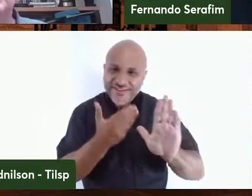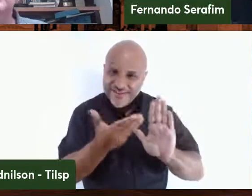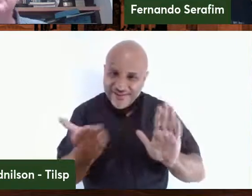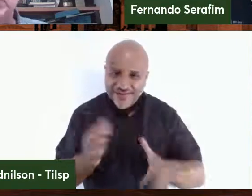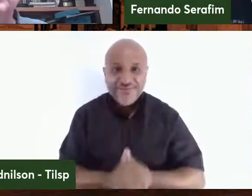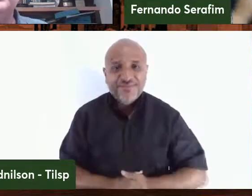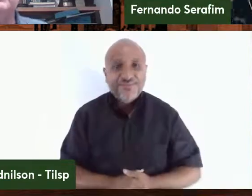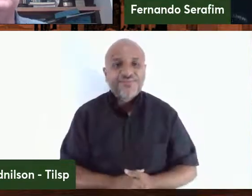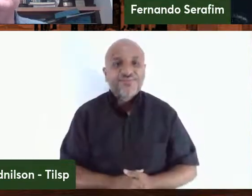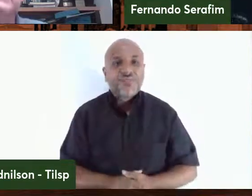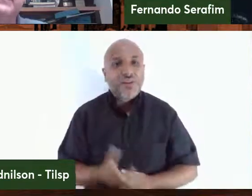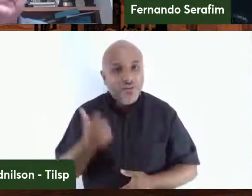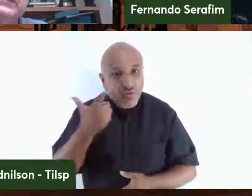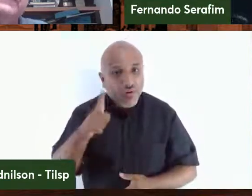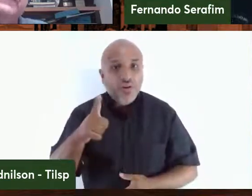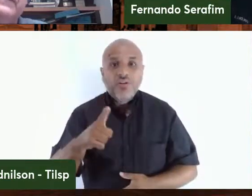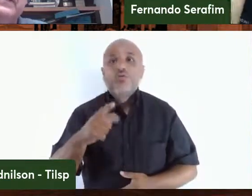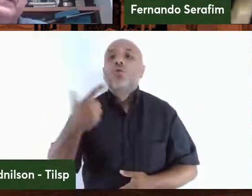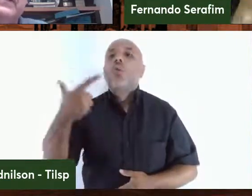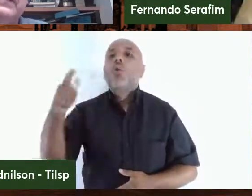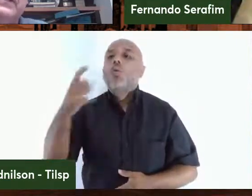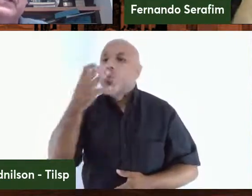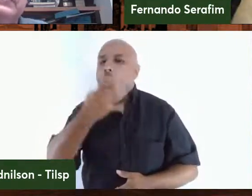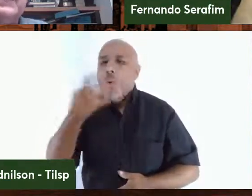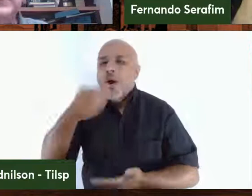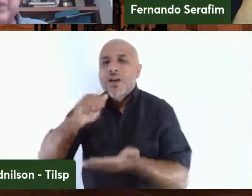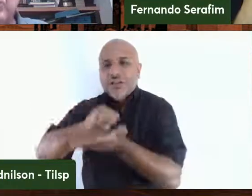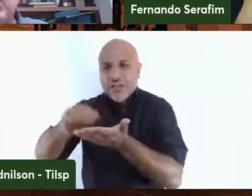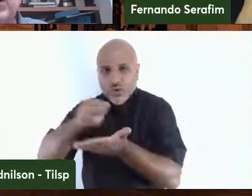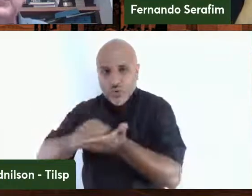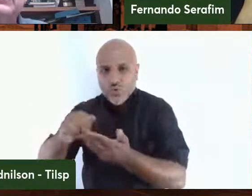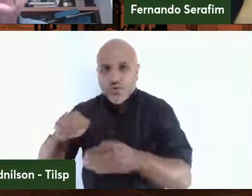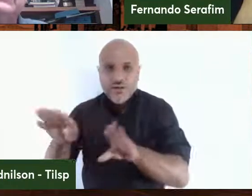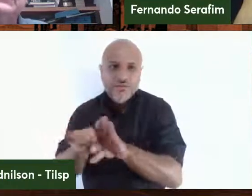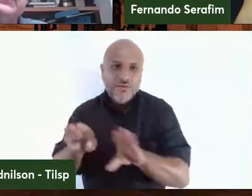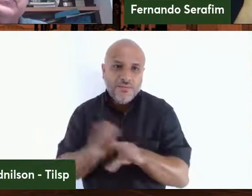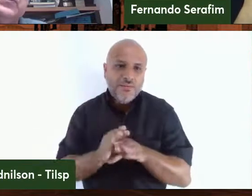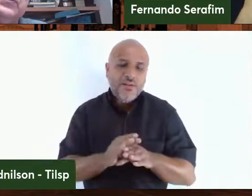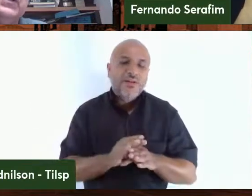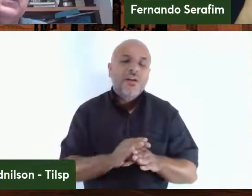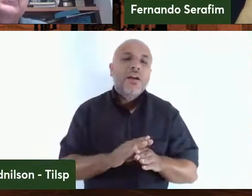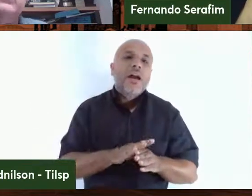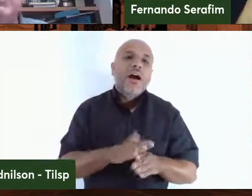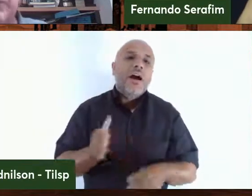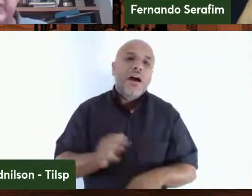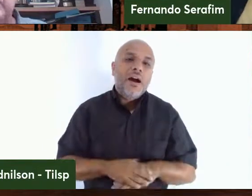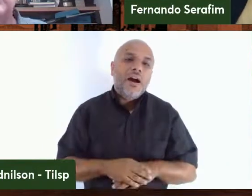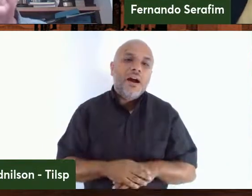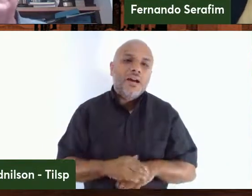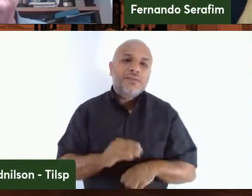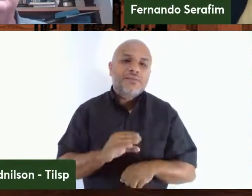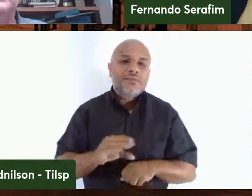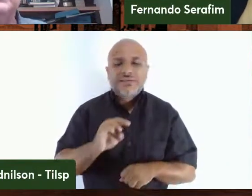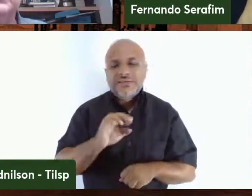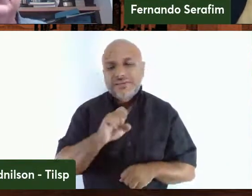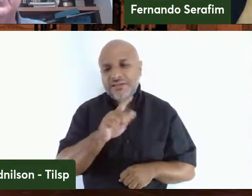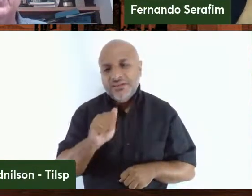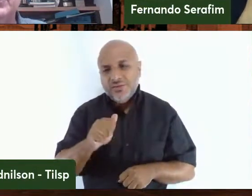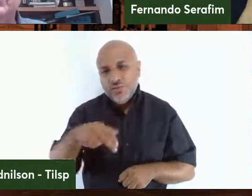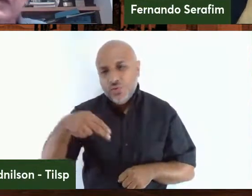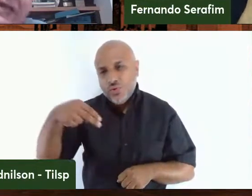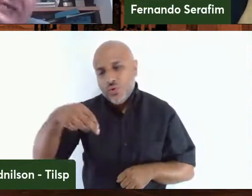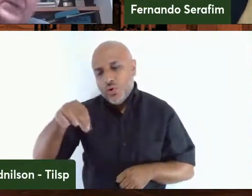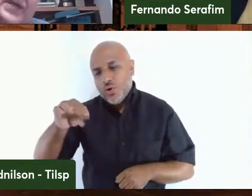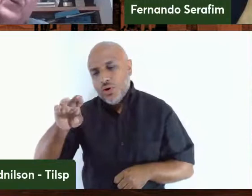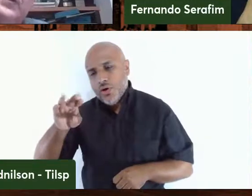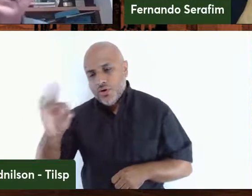foram em outros romances também que eu escrevi. Né? No Cinzas do Norte tem isso, no Órfãos do Eldorado tem isso,